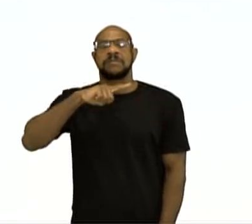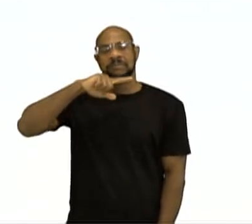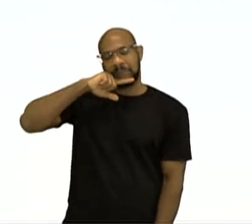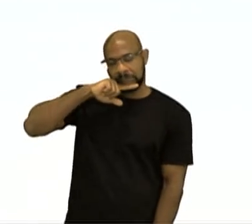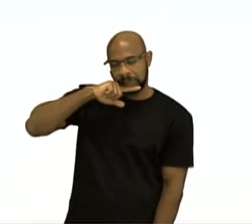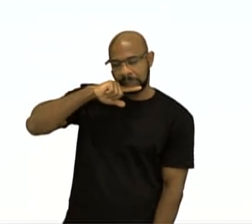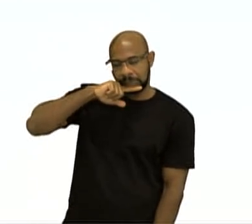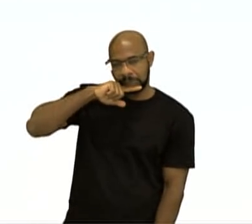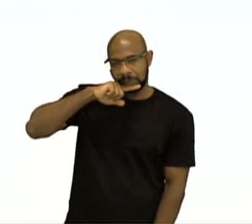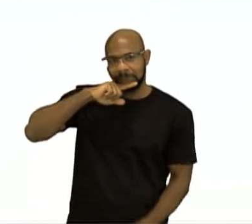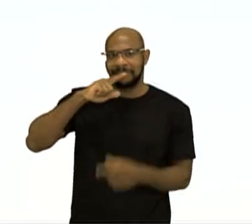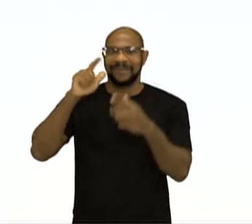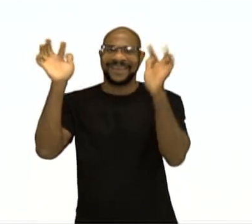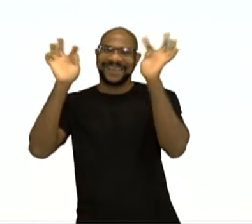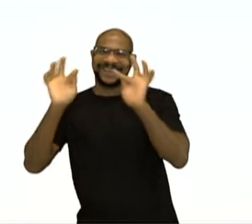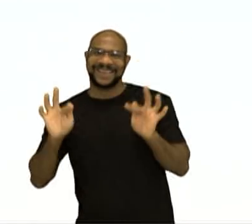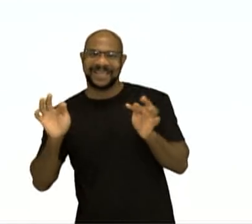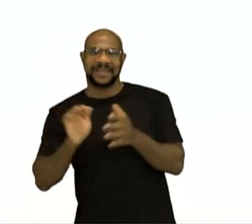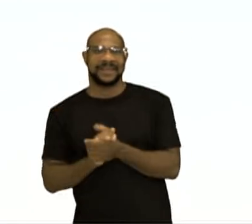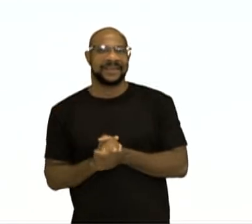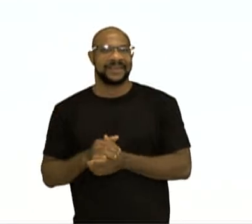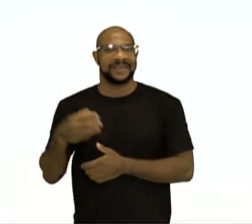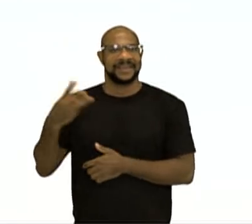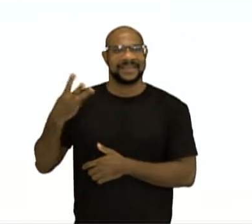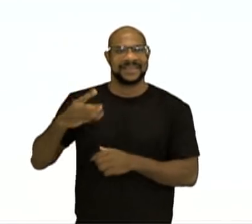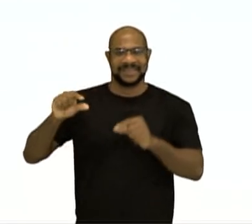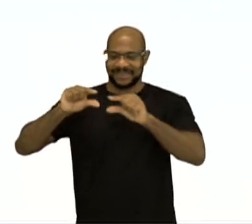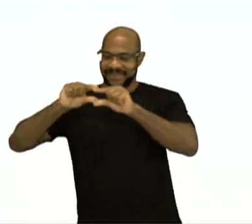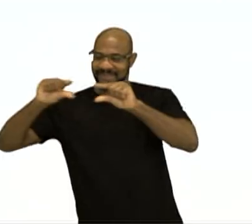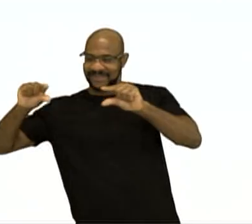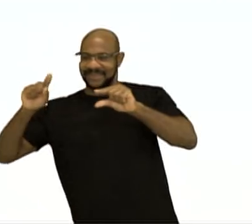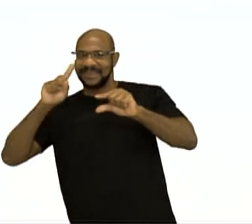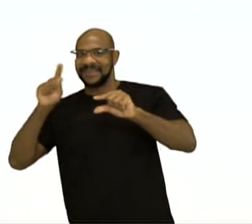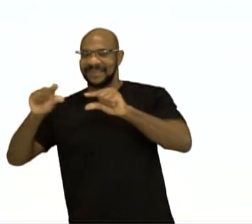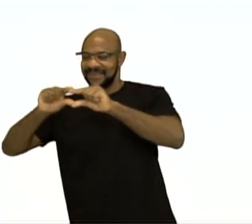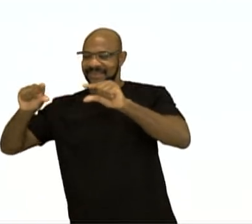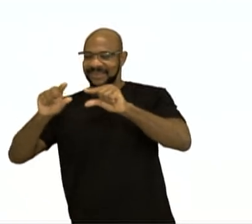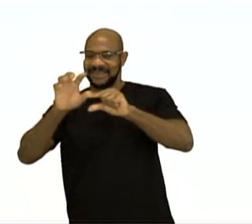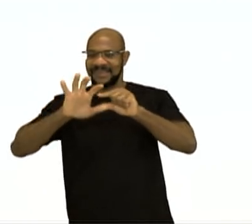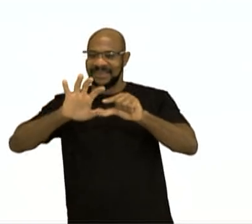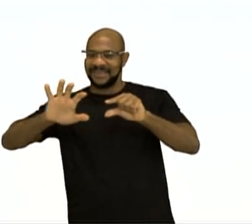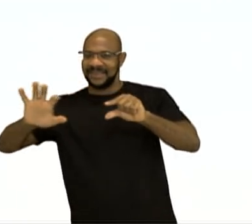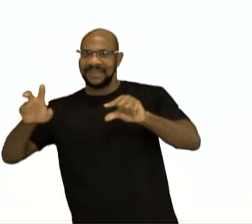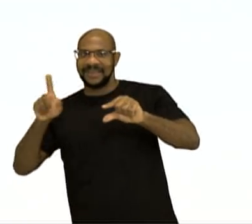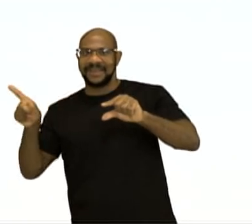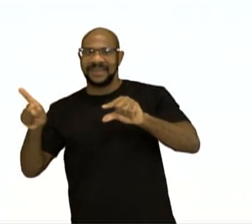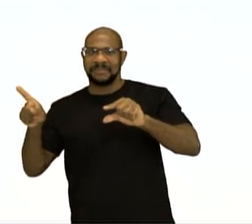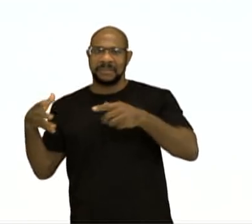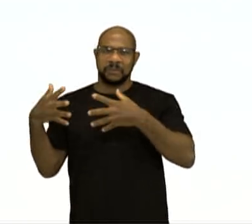Na terceira, esse aqui parece meio confuso, né?